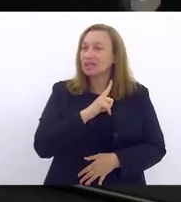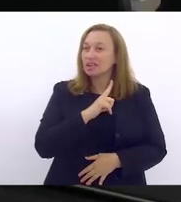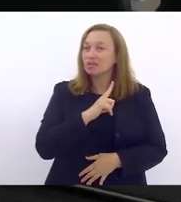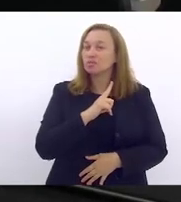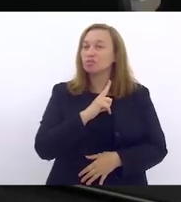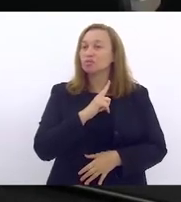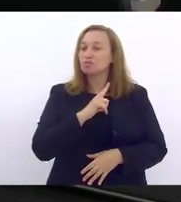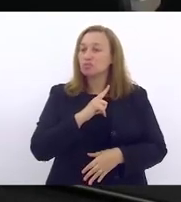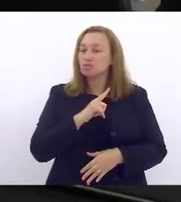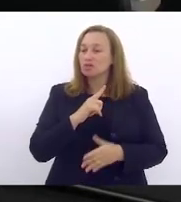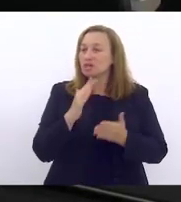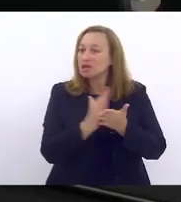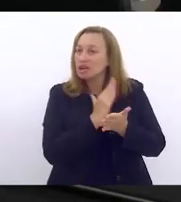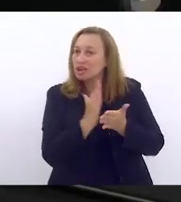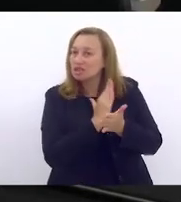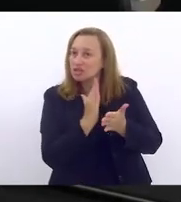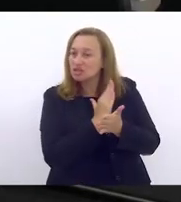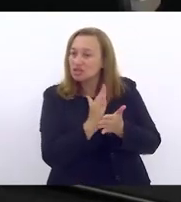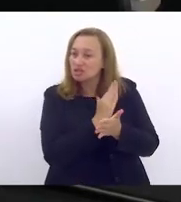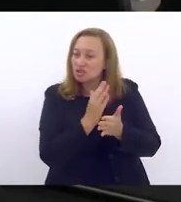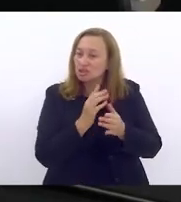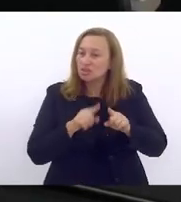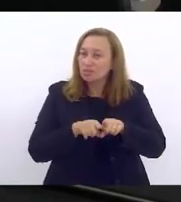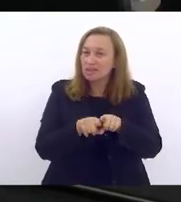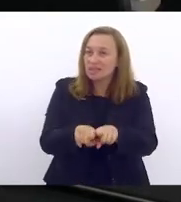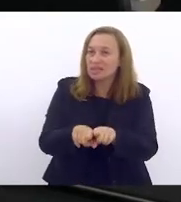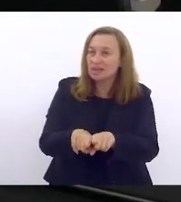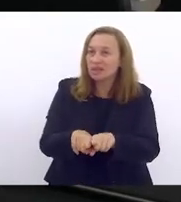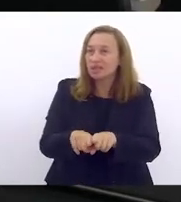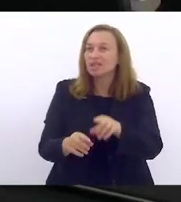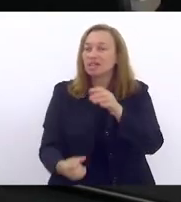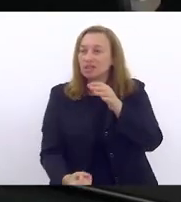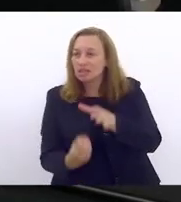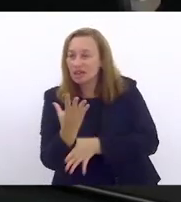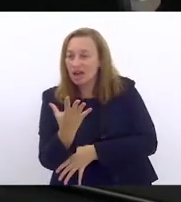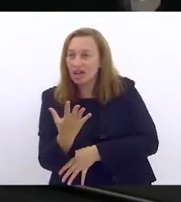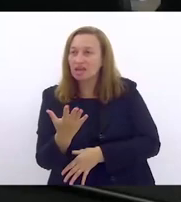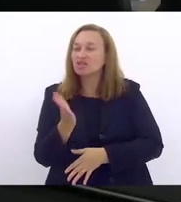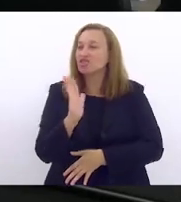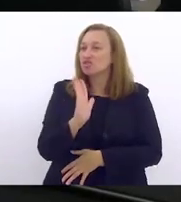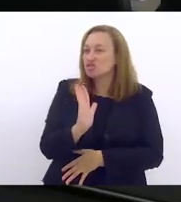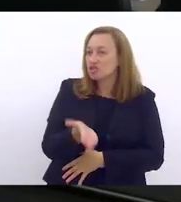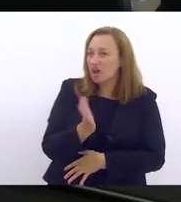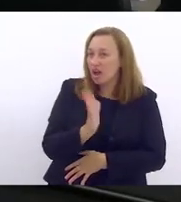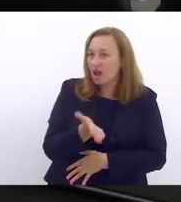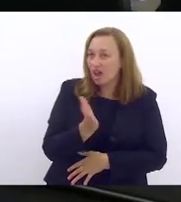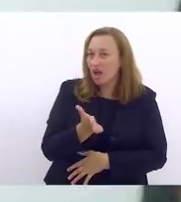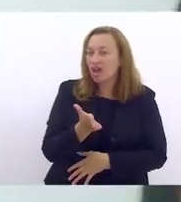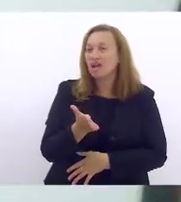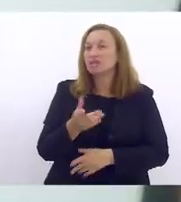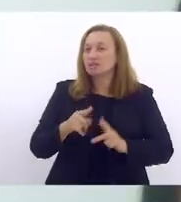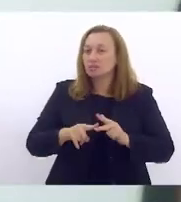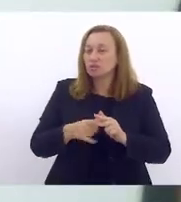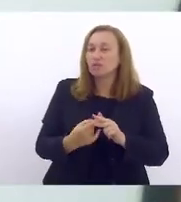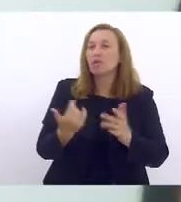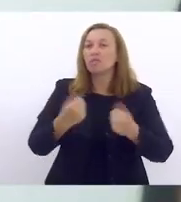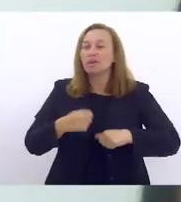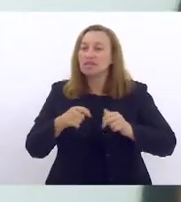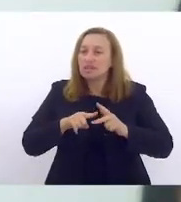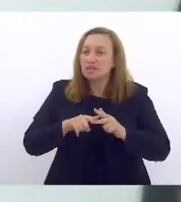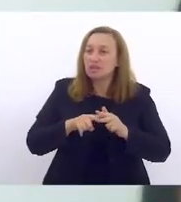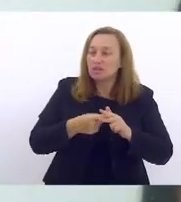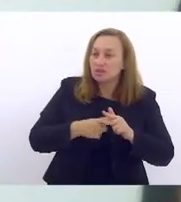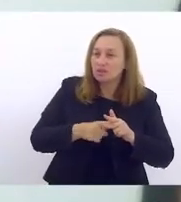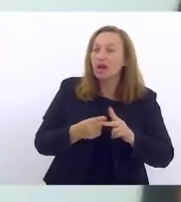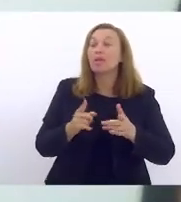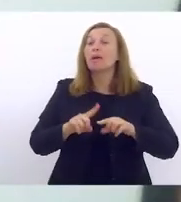né, em parceria, a gente precisa atualizar, a legislação já se modificou, a gente precisa atualizar.